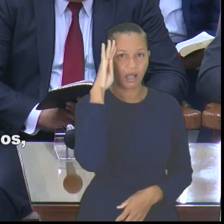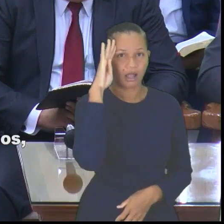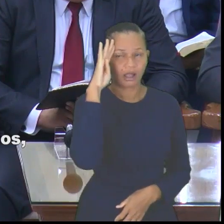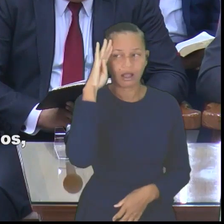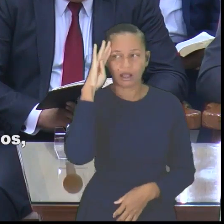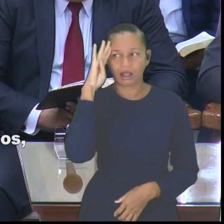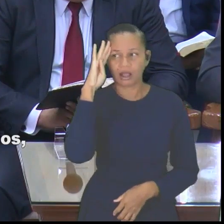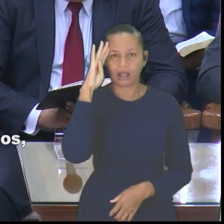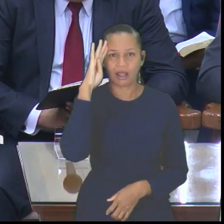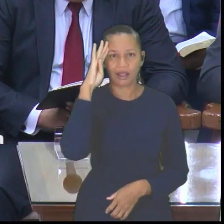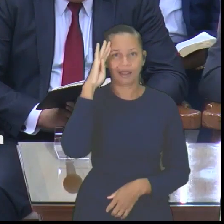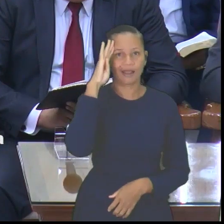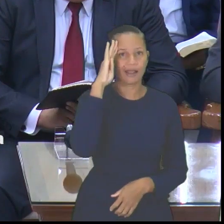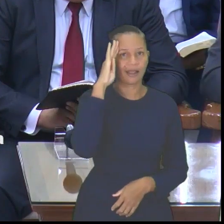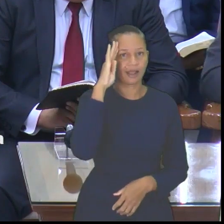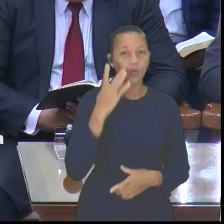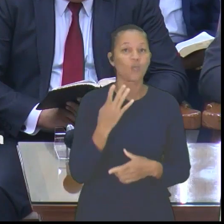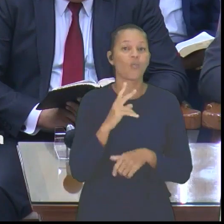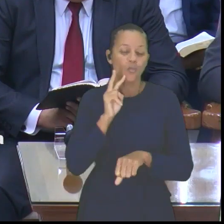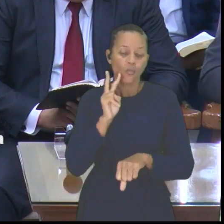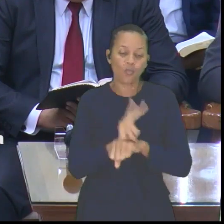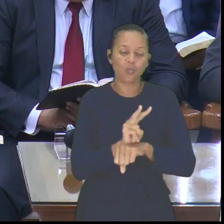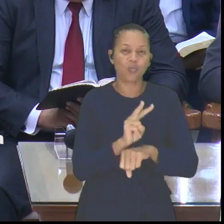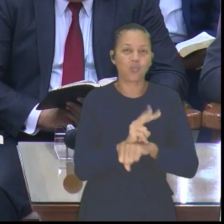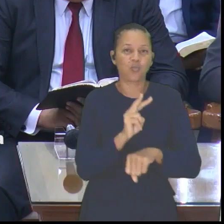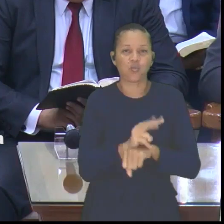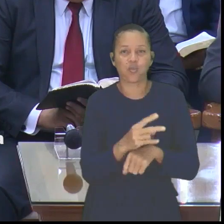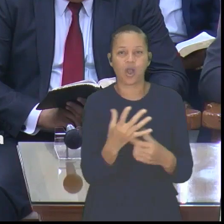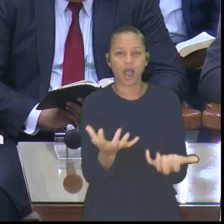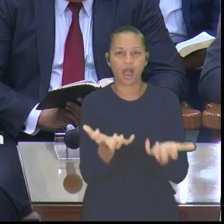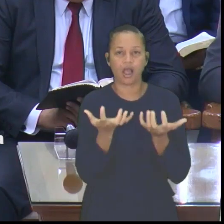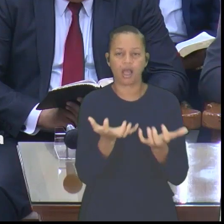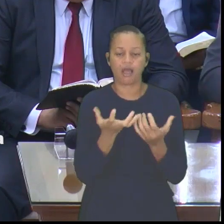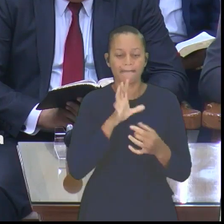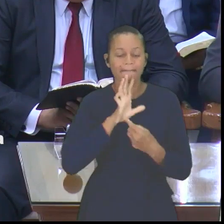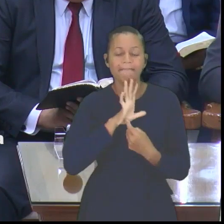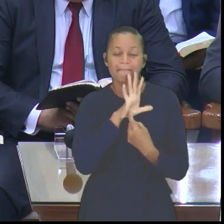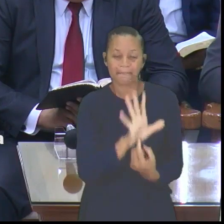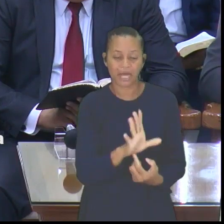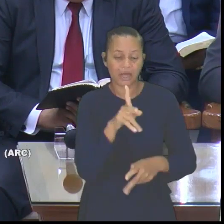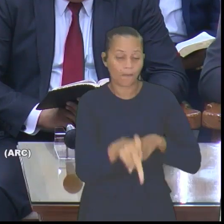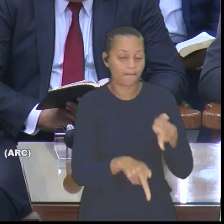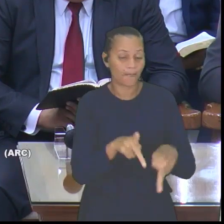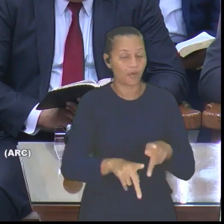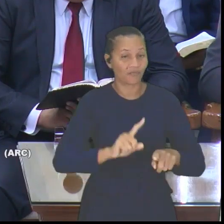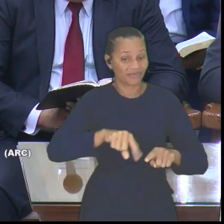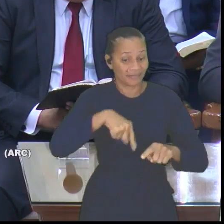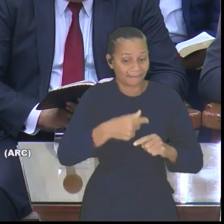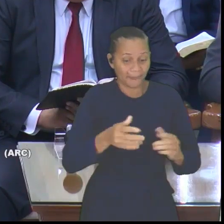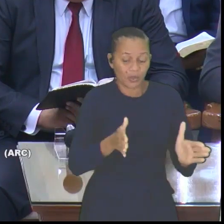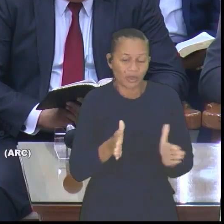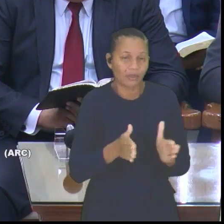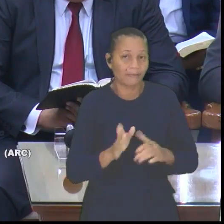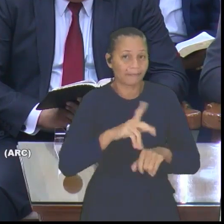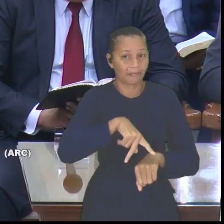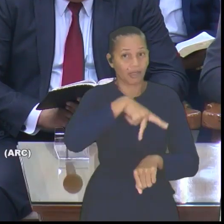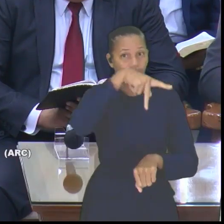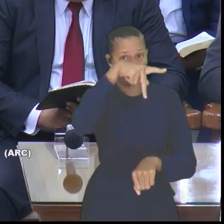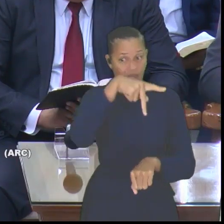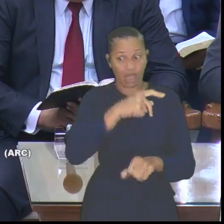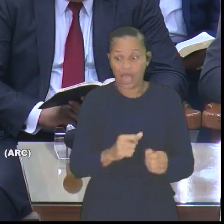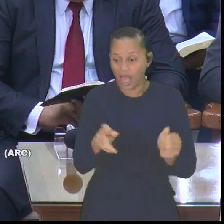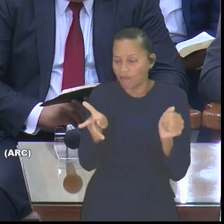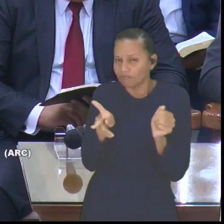para que os guardassem, querendo apresentá-lo ao povo depois da Páscoa. Pedro,